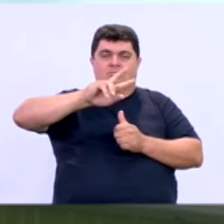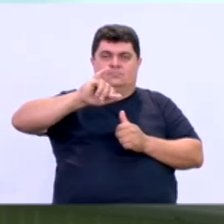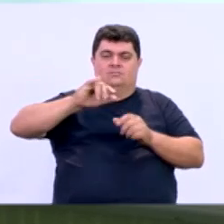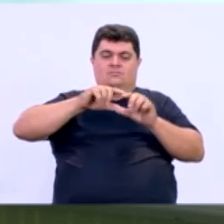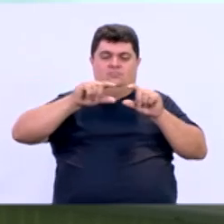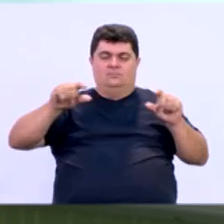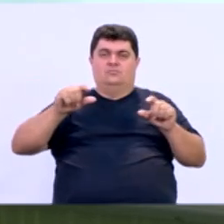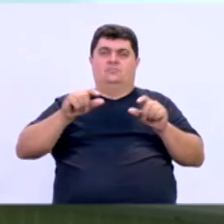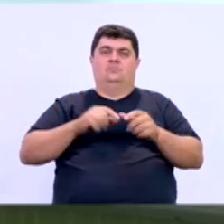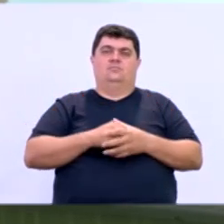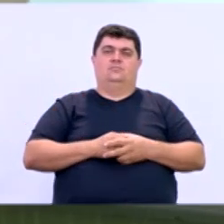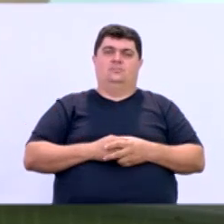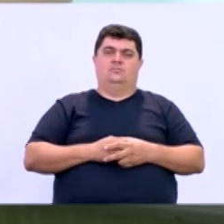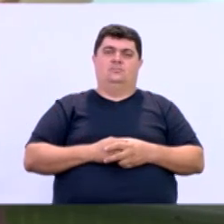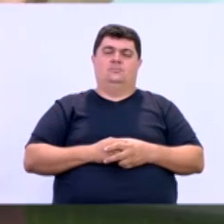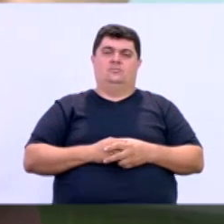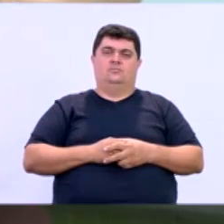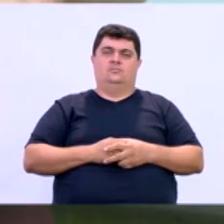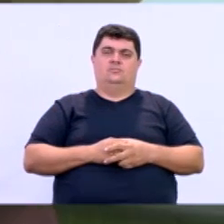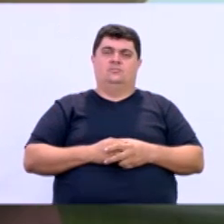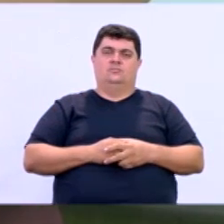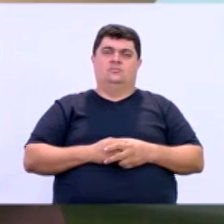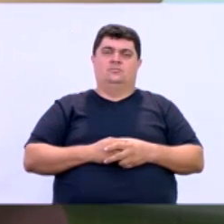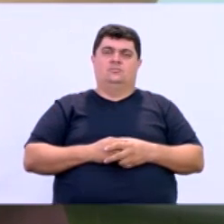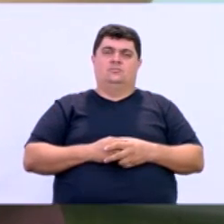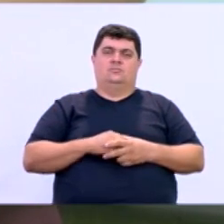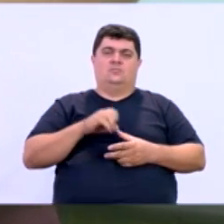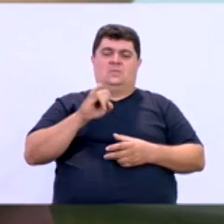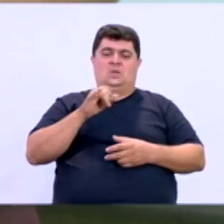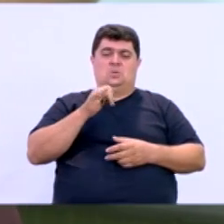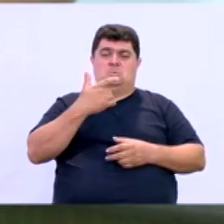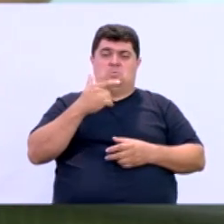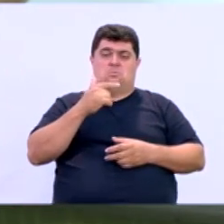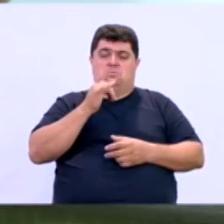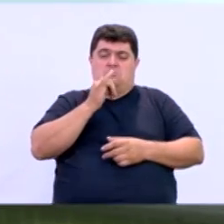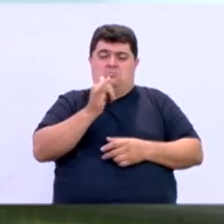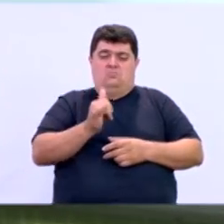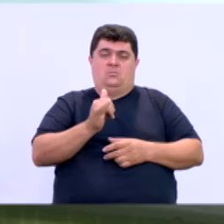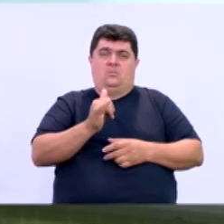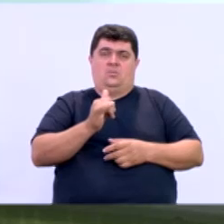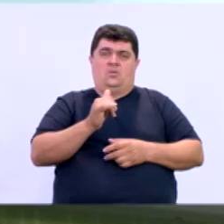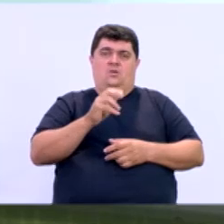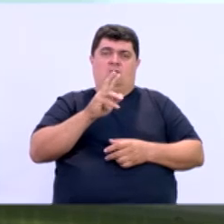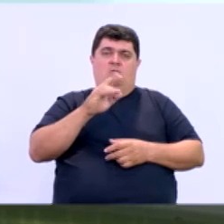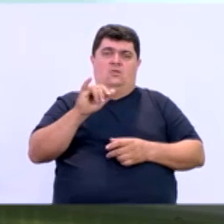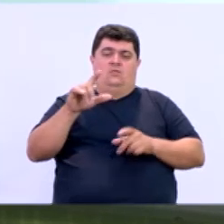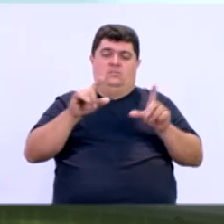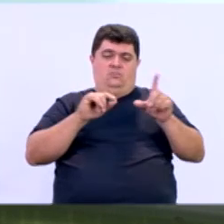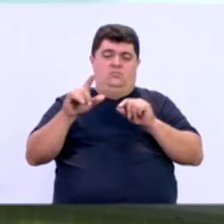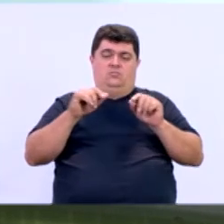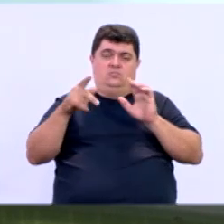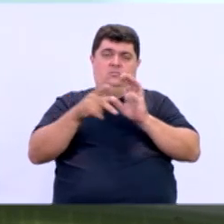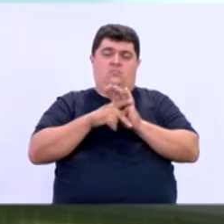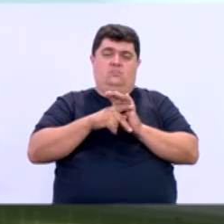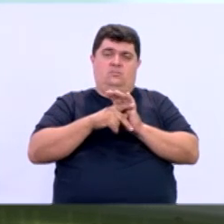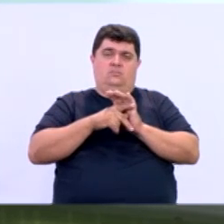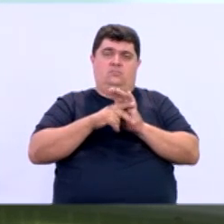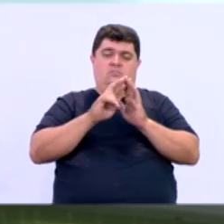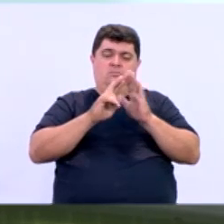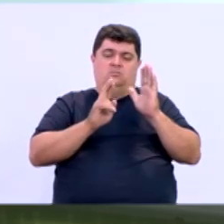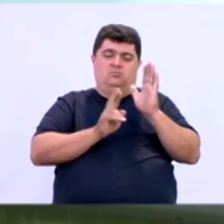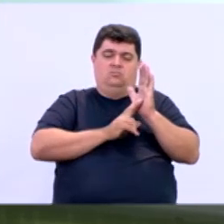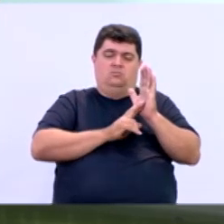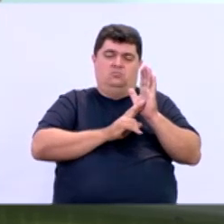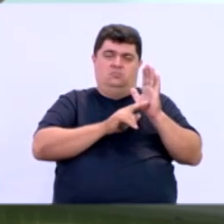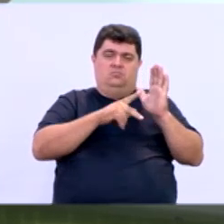pedimos para o formulário. E se a gente não informar um atributo? Eles vão definir um padrão, tá? Se a